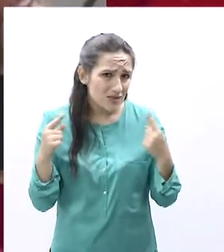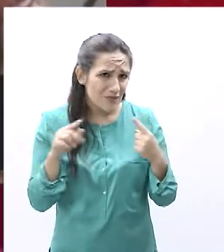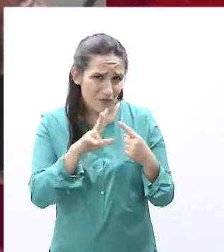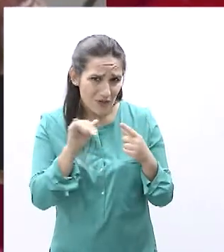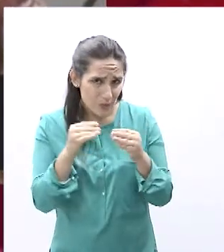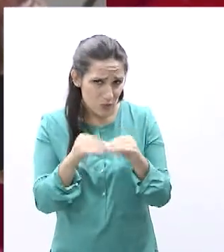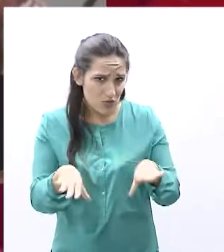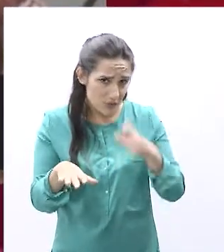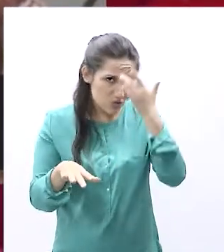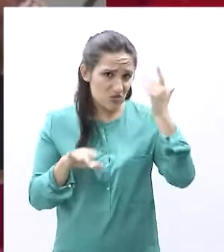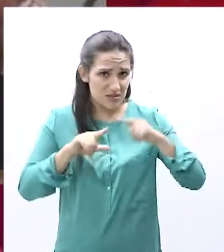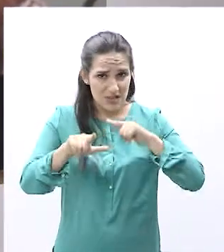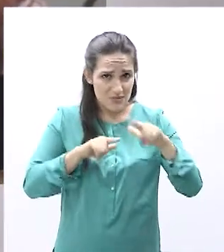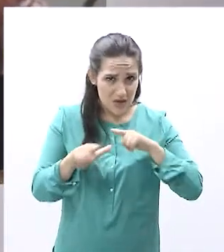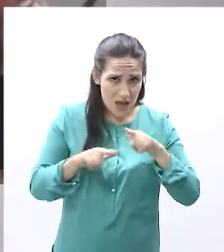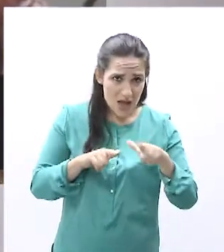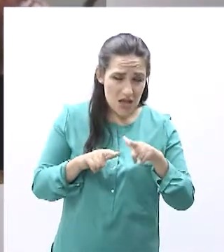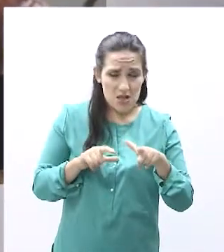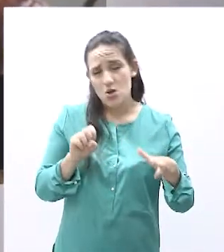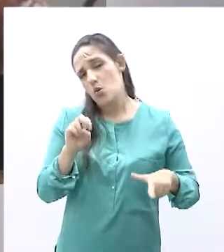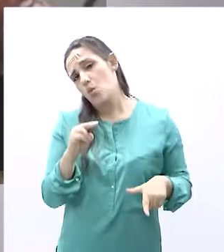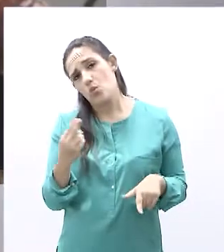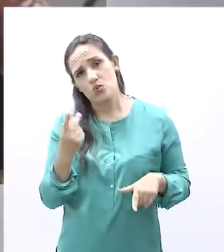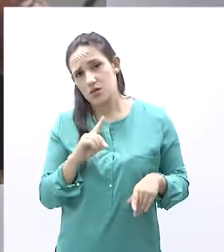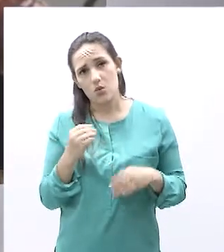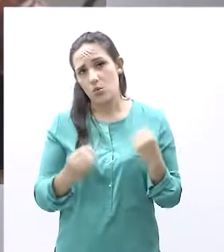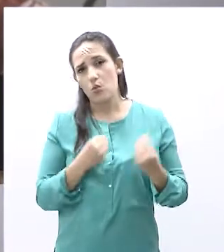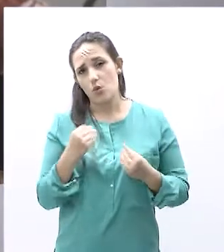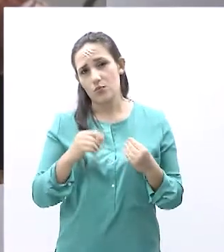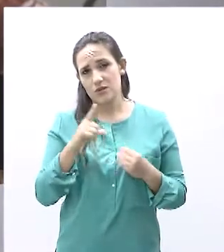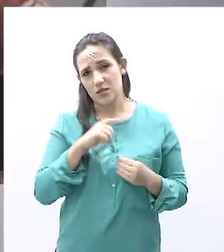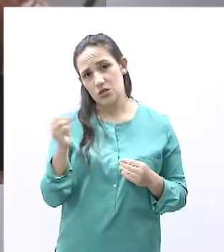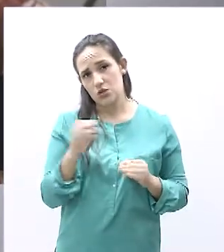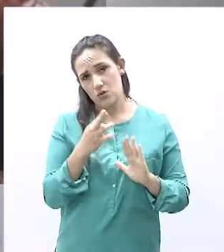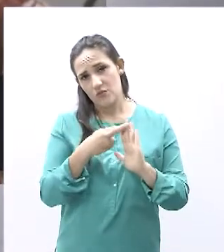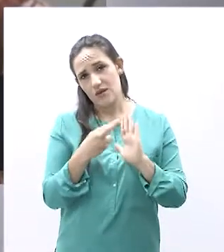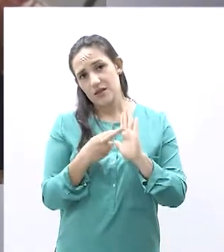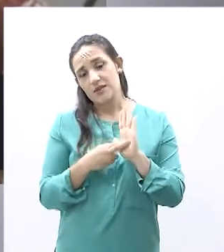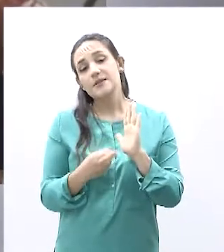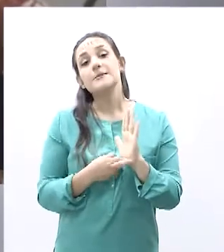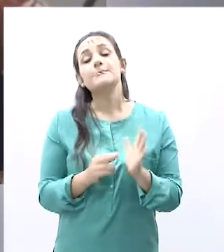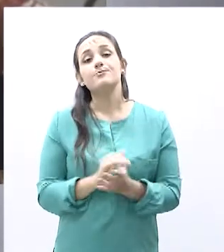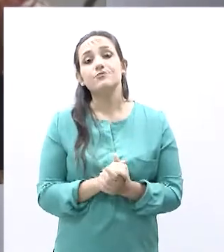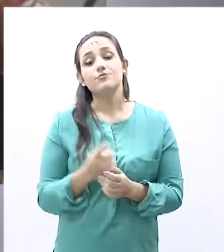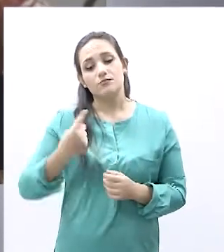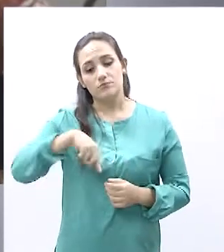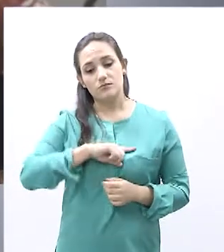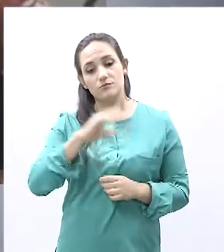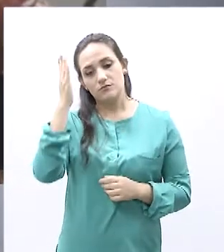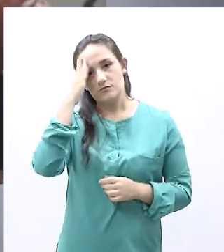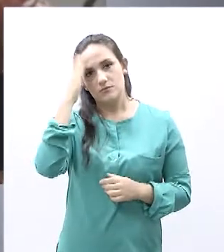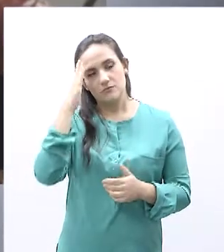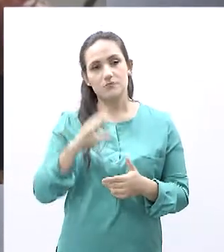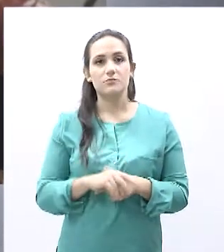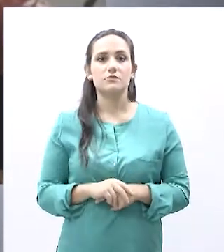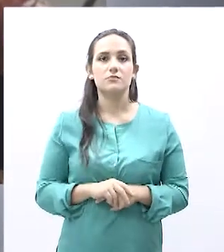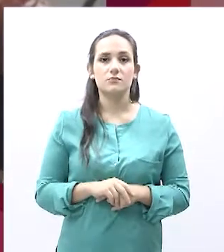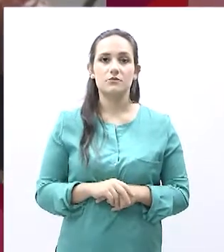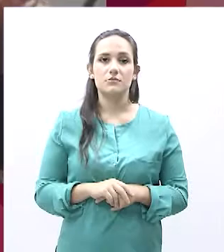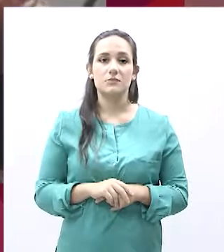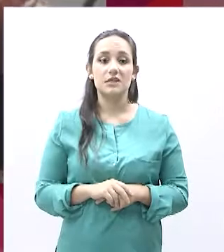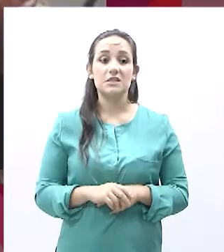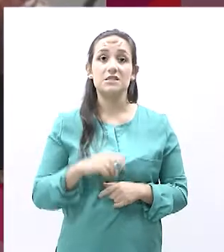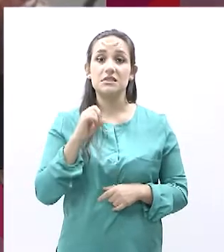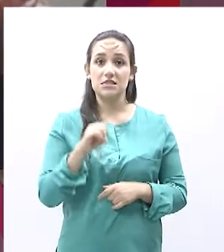saem prejudicados de alguma forma com essas novas regras de transição. A gente sabe que elas não valem para quem